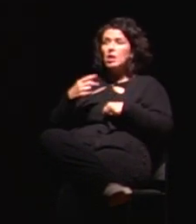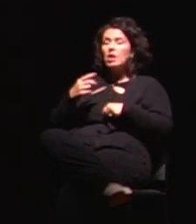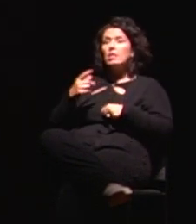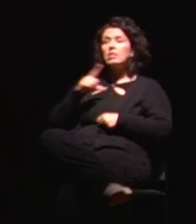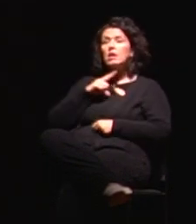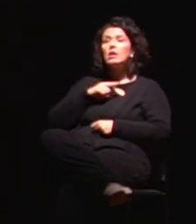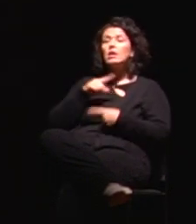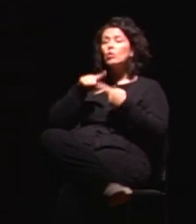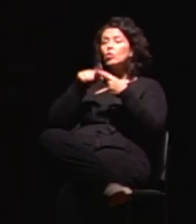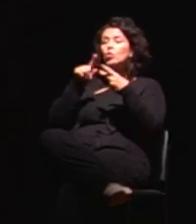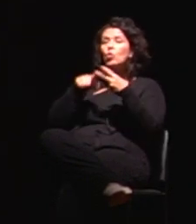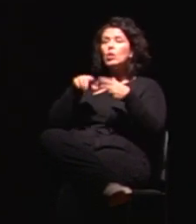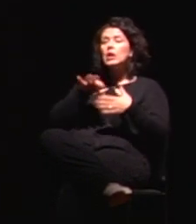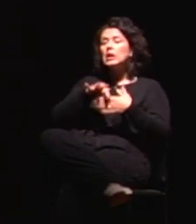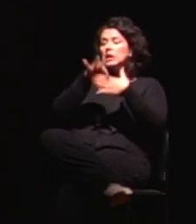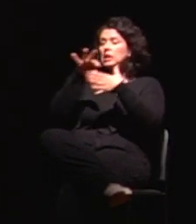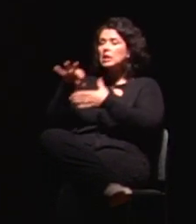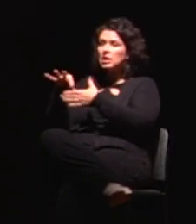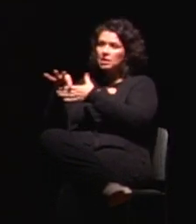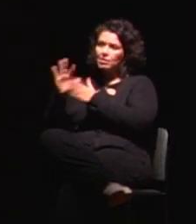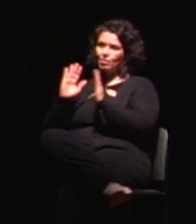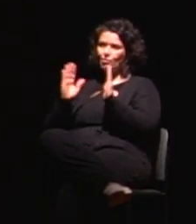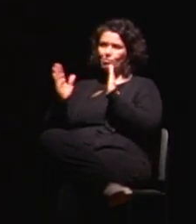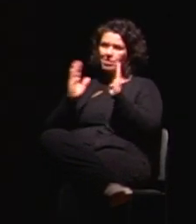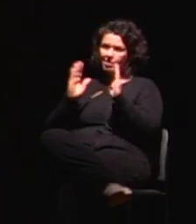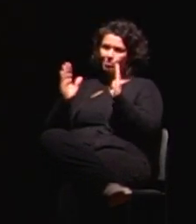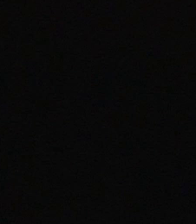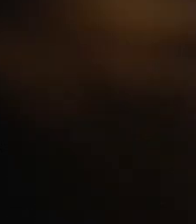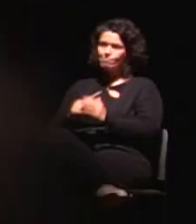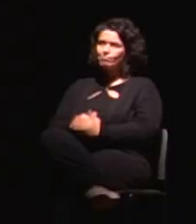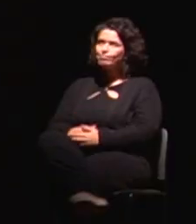período, que são muito,